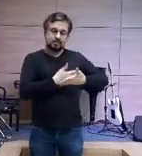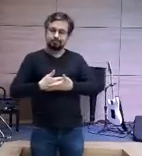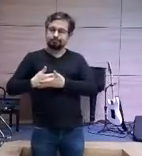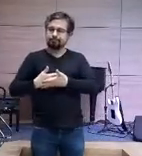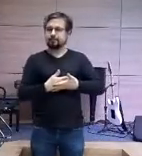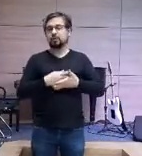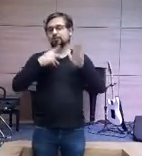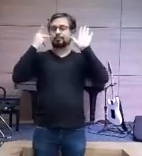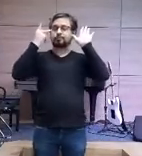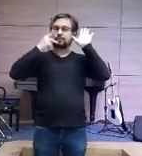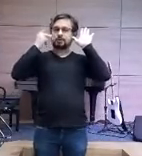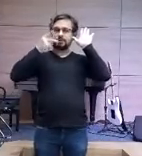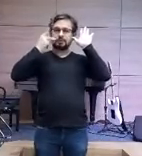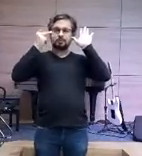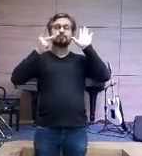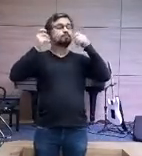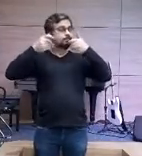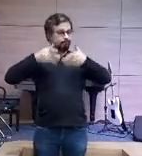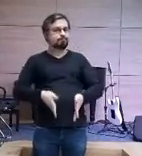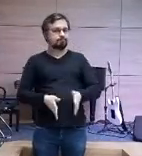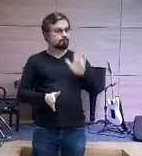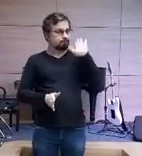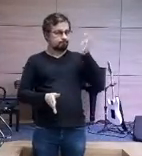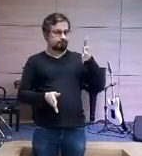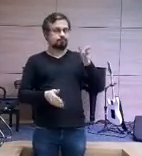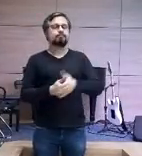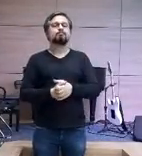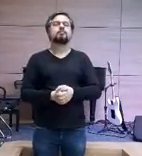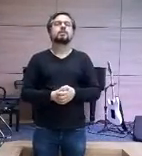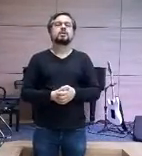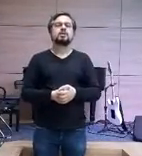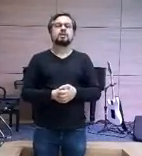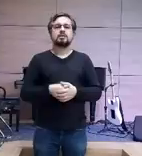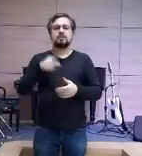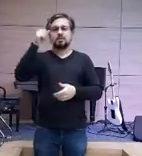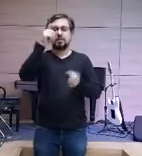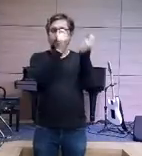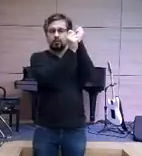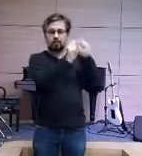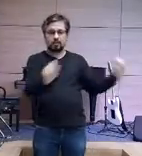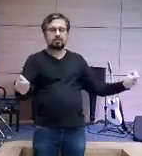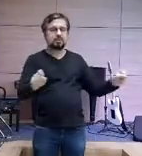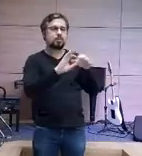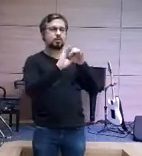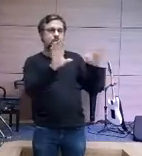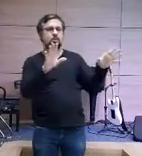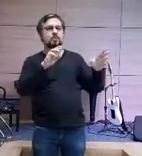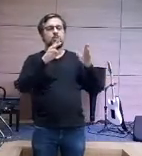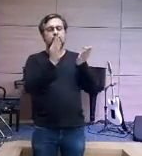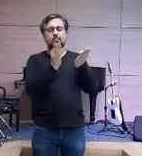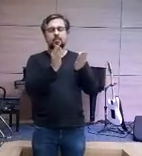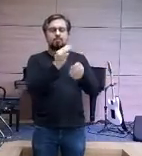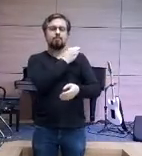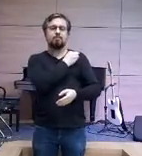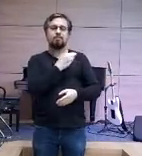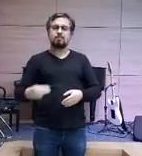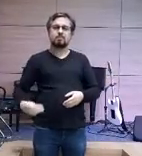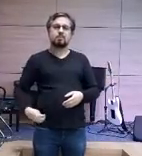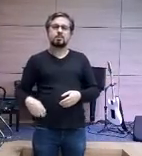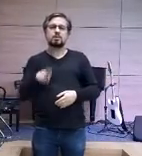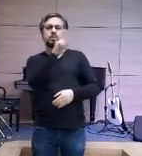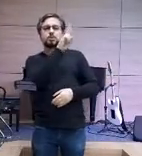O que foi como promessa nasceu se tornaria o seu Libertador o Messias chamado